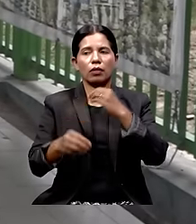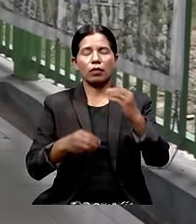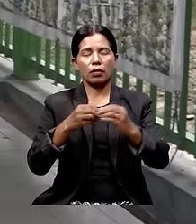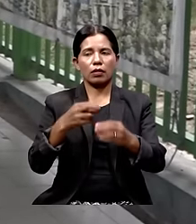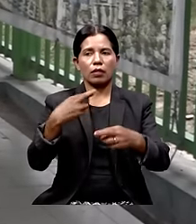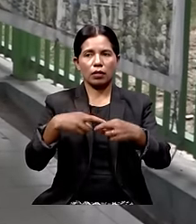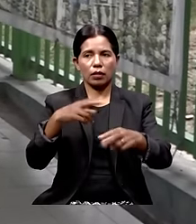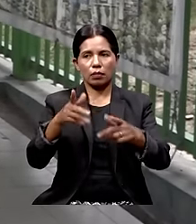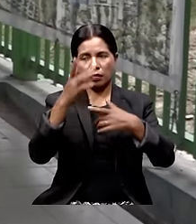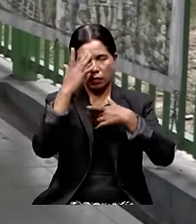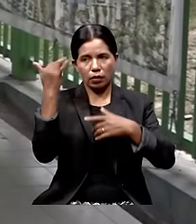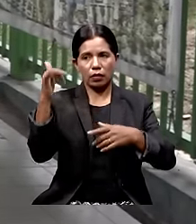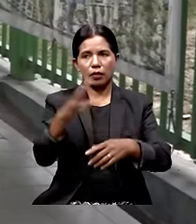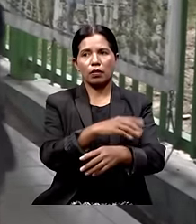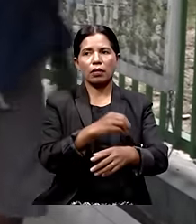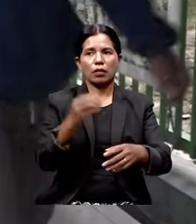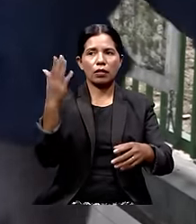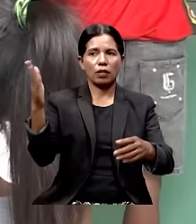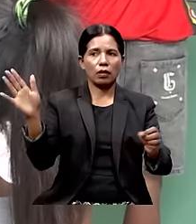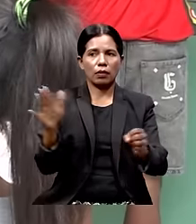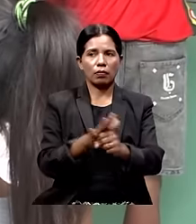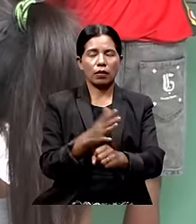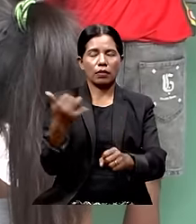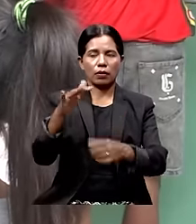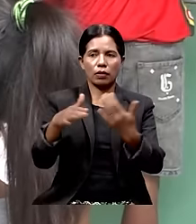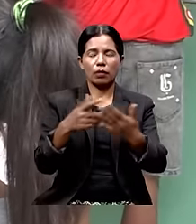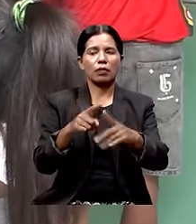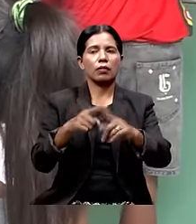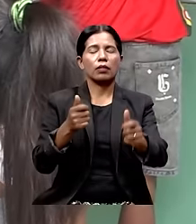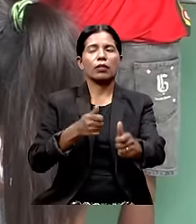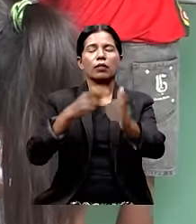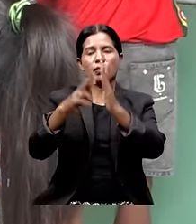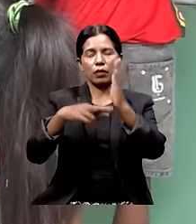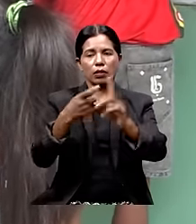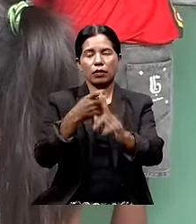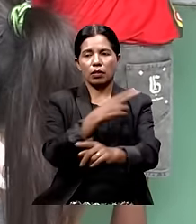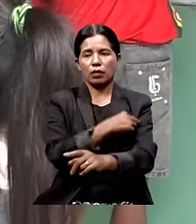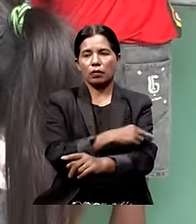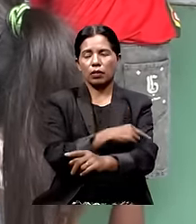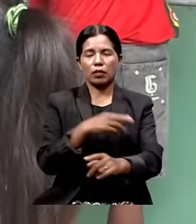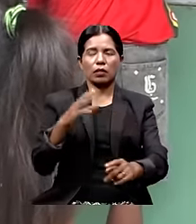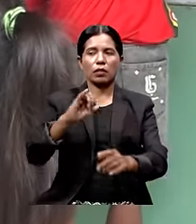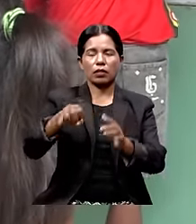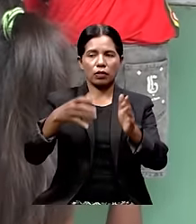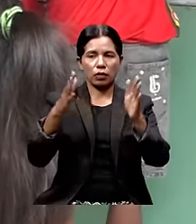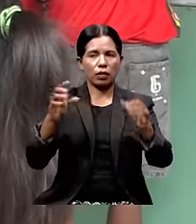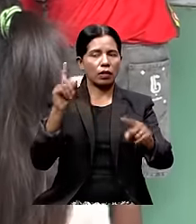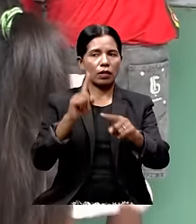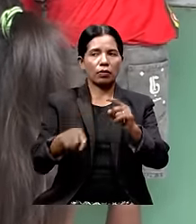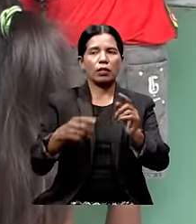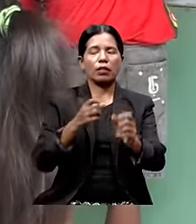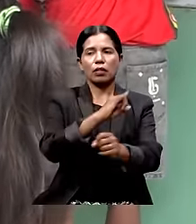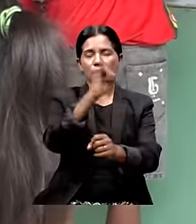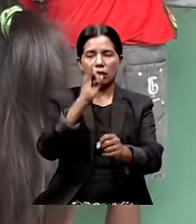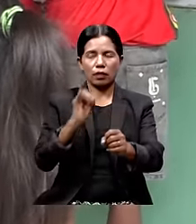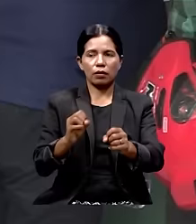ba paciente Sira, nebe tratamento la completo Sira, mai beto y regreso se hospital, jornalista Sira la bela entrevista